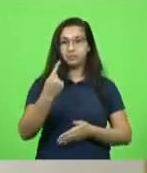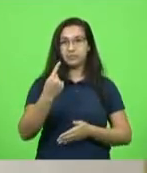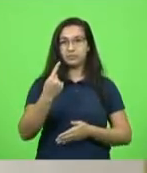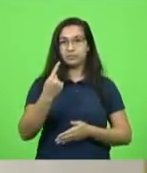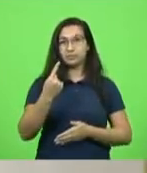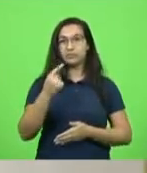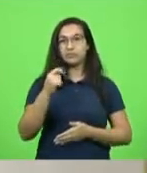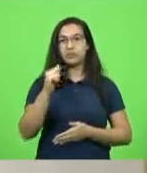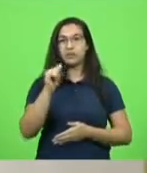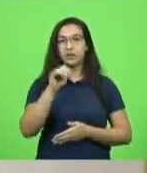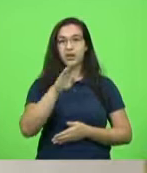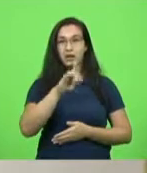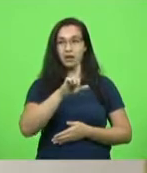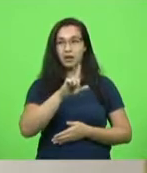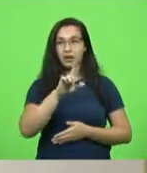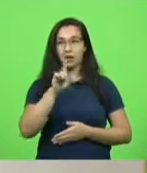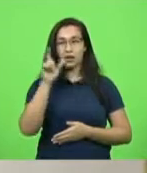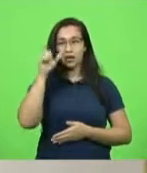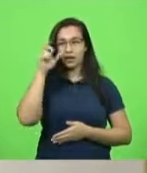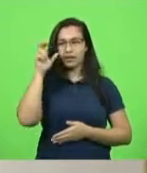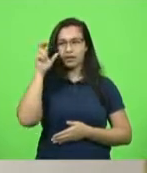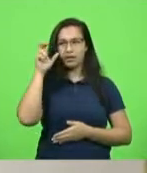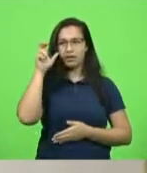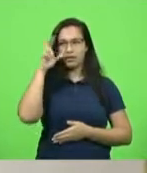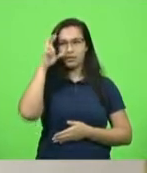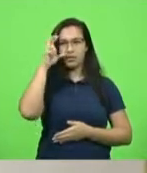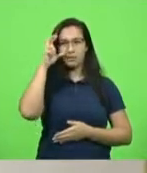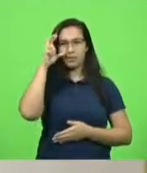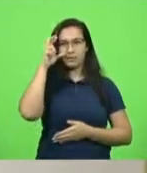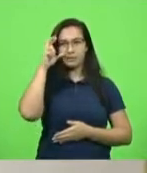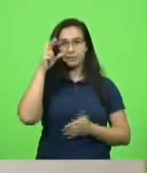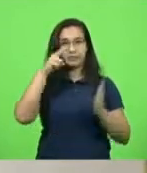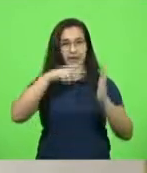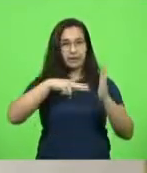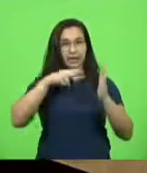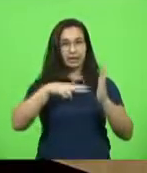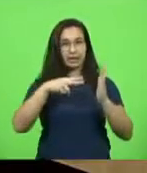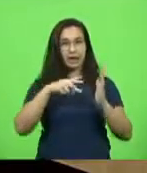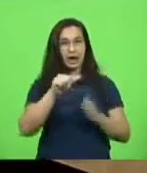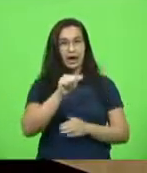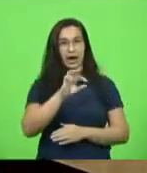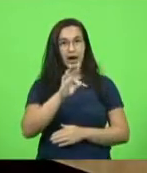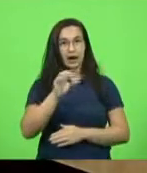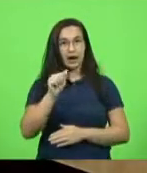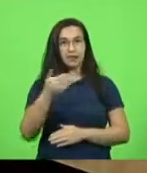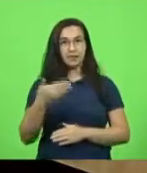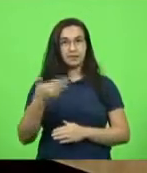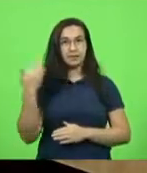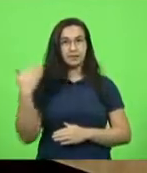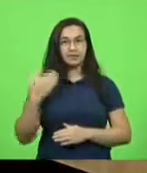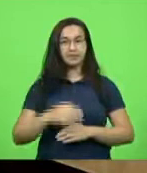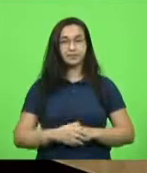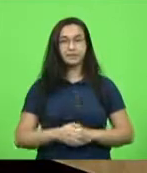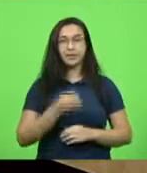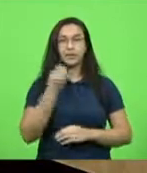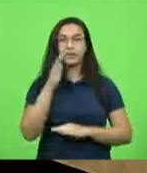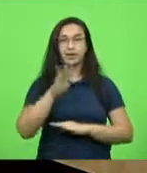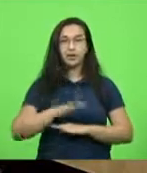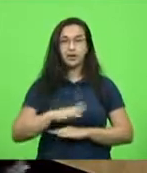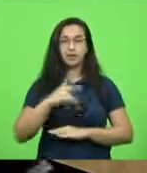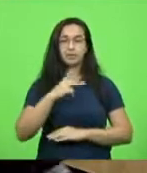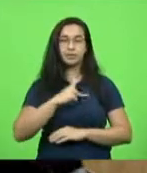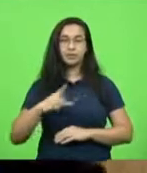Deputado Alba Para que conceda a leitura da Ultimate Boa tarde senhor presidente colegas deputados